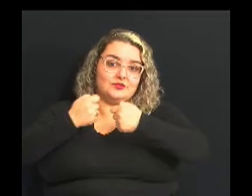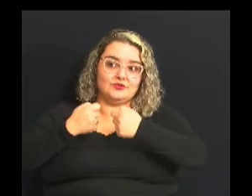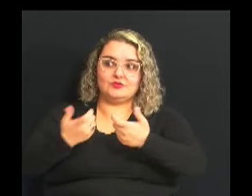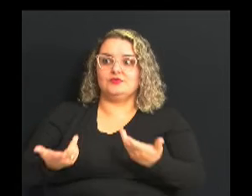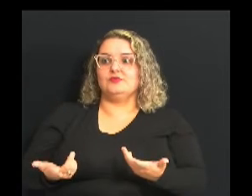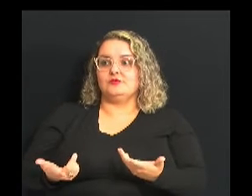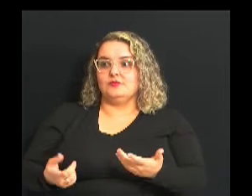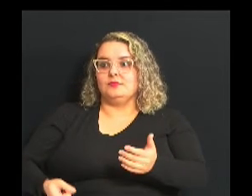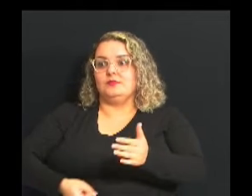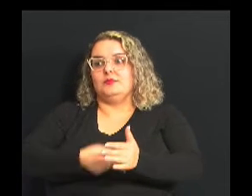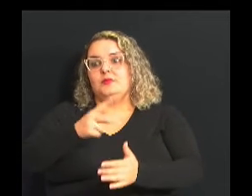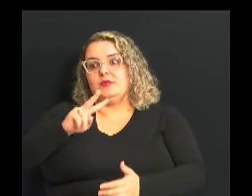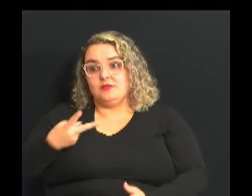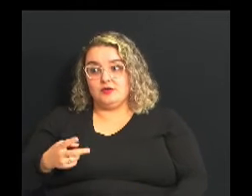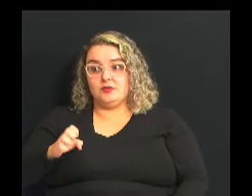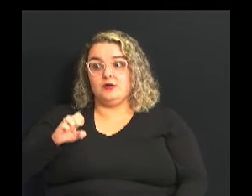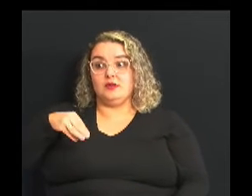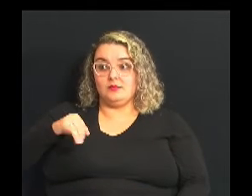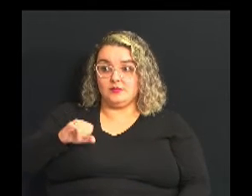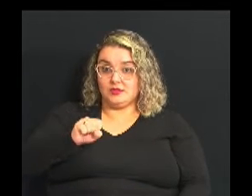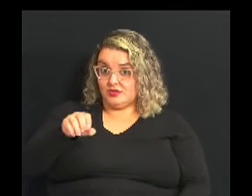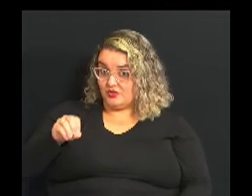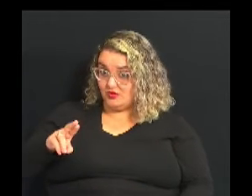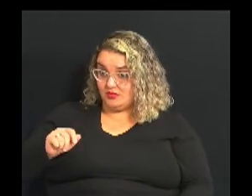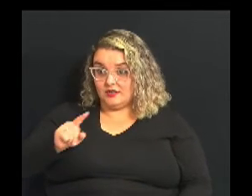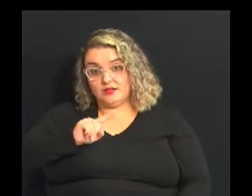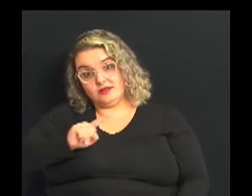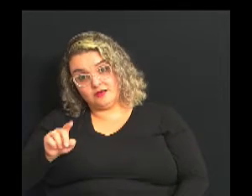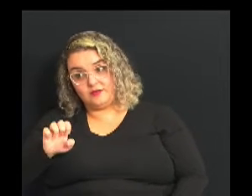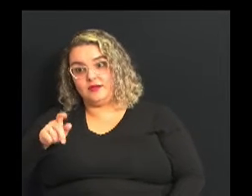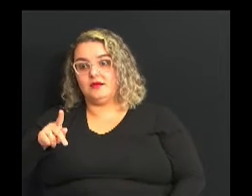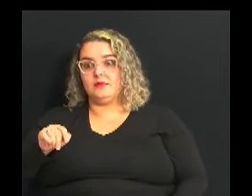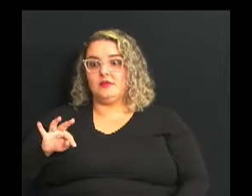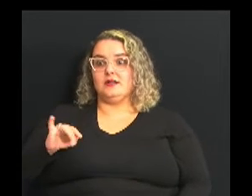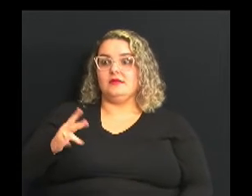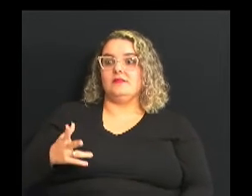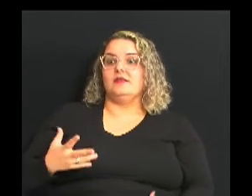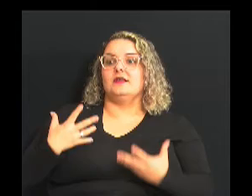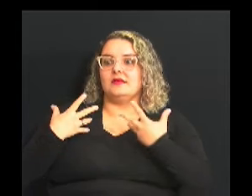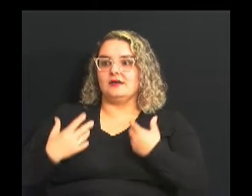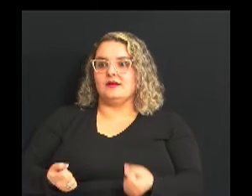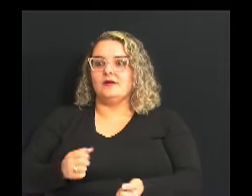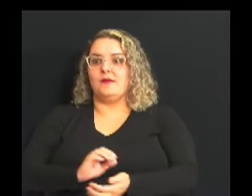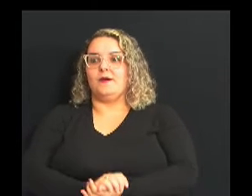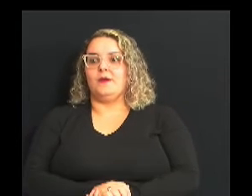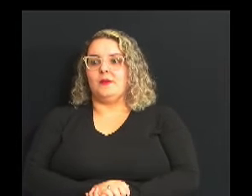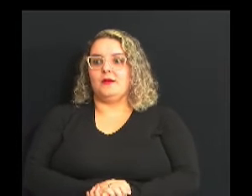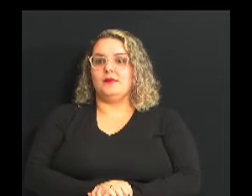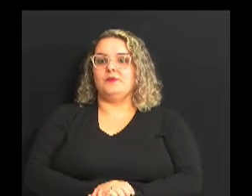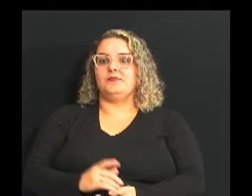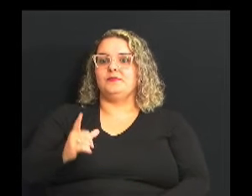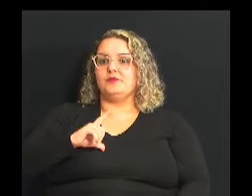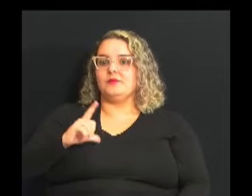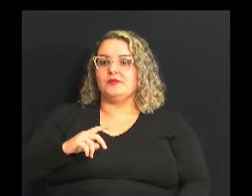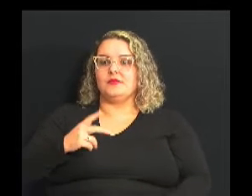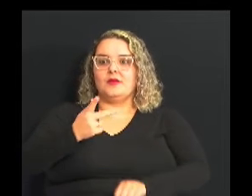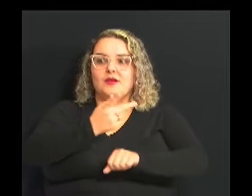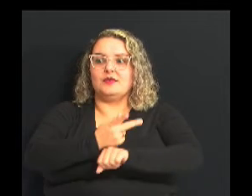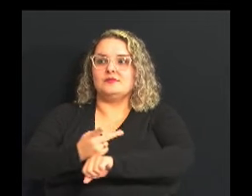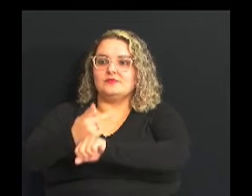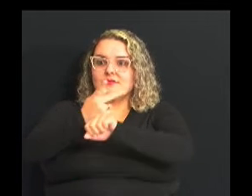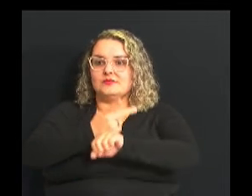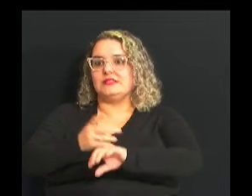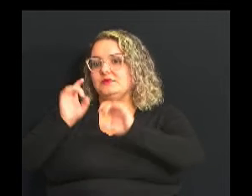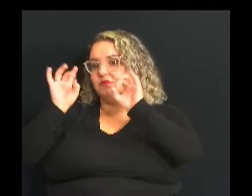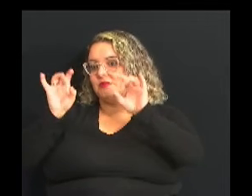uma emissora que não a EPTV ganhou, né? Temos prêmios